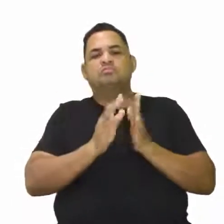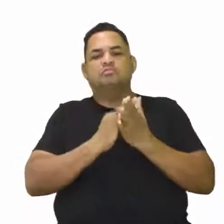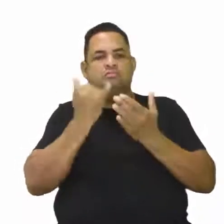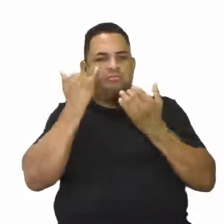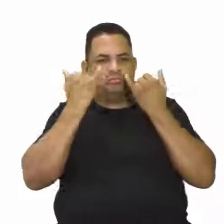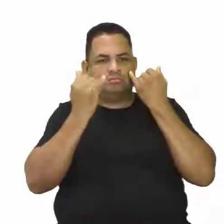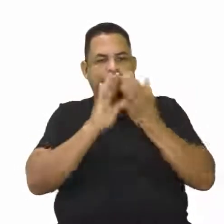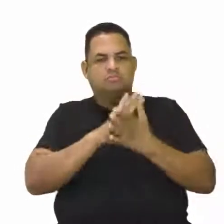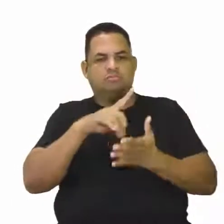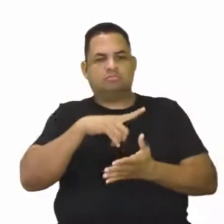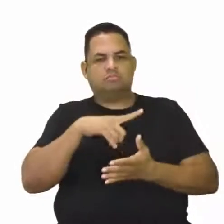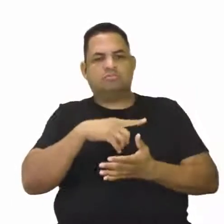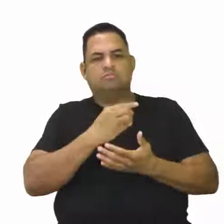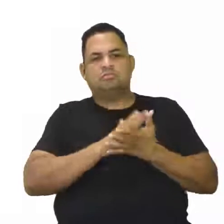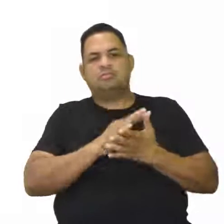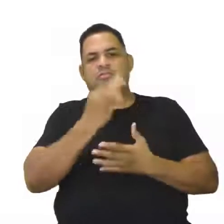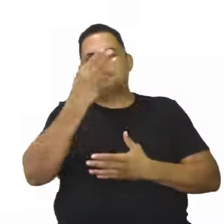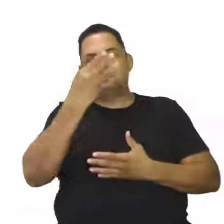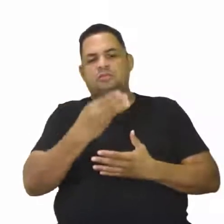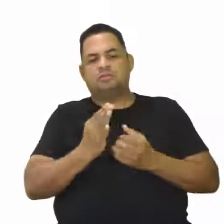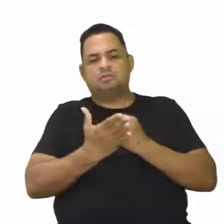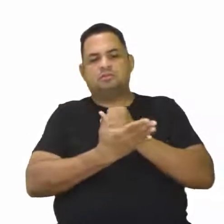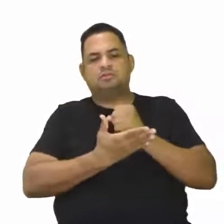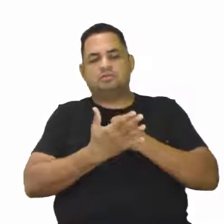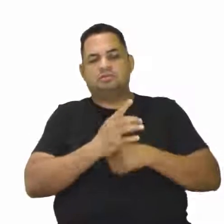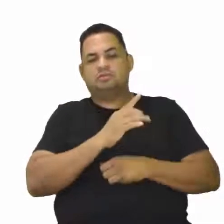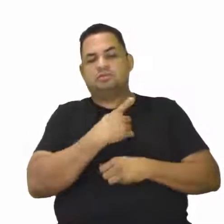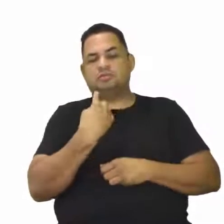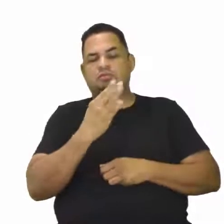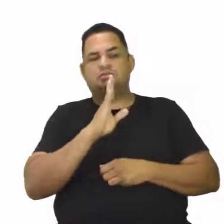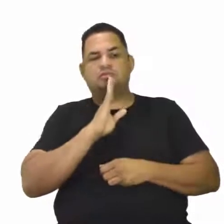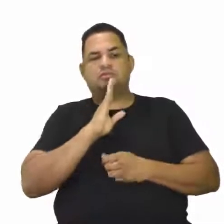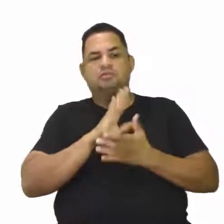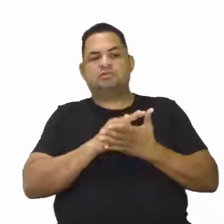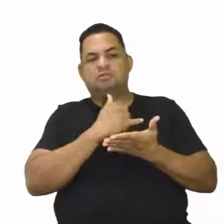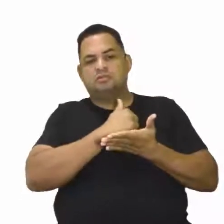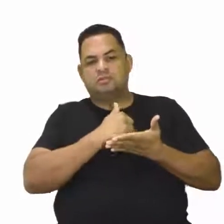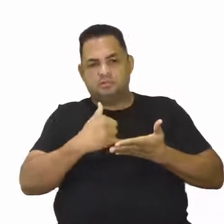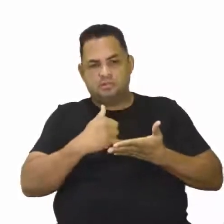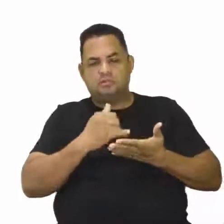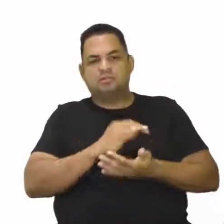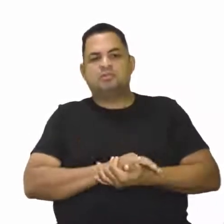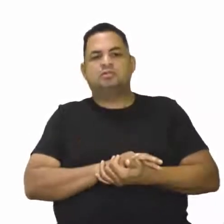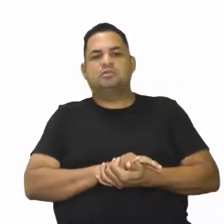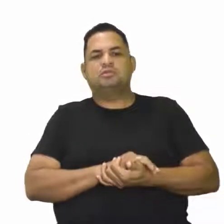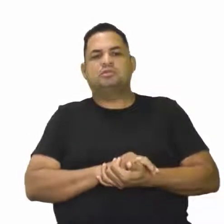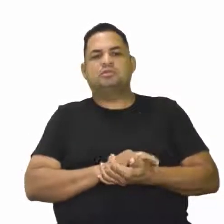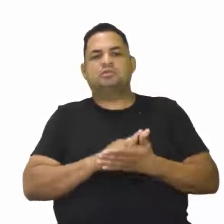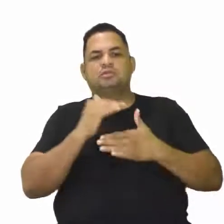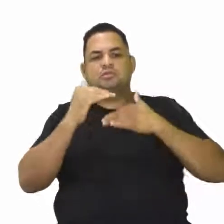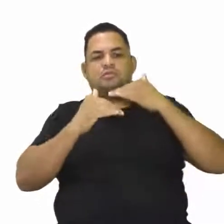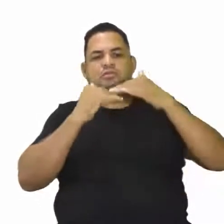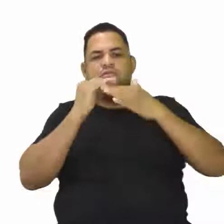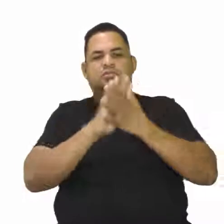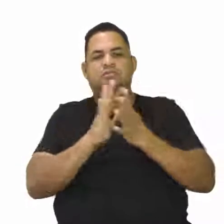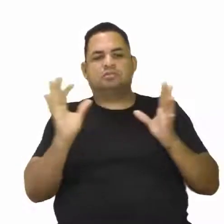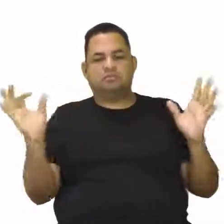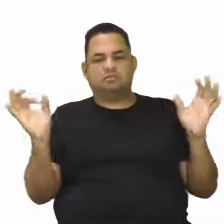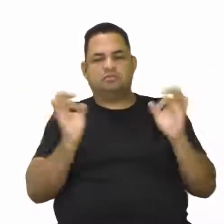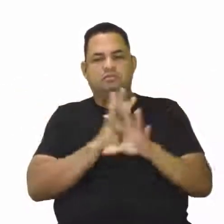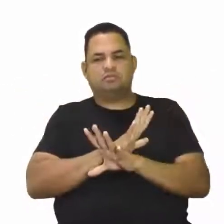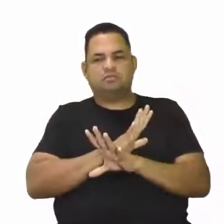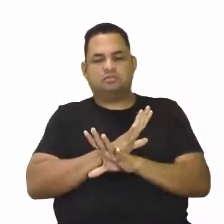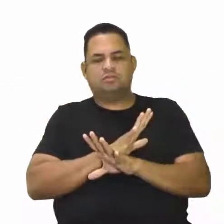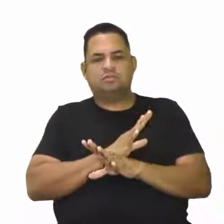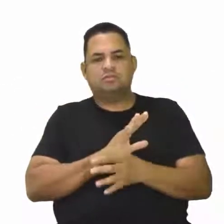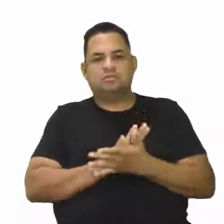informativo, ele é constituído pelas três bases que nós conhecemos. Introdução, desenvolvimento e